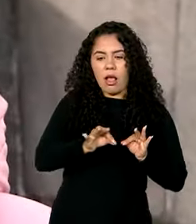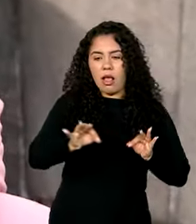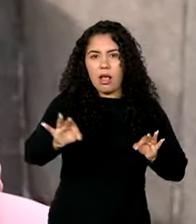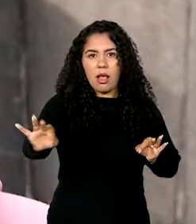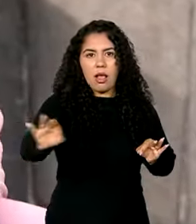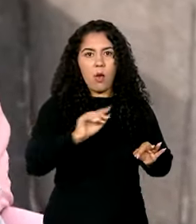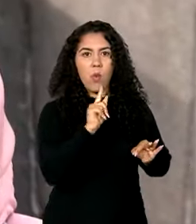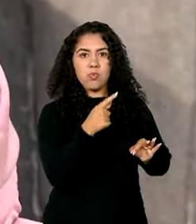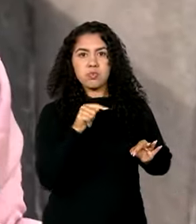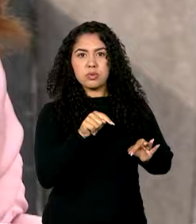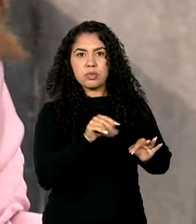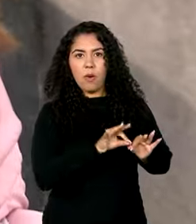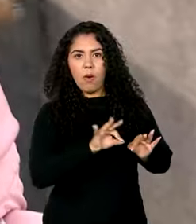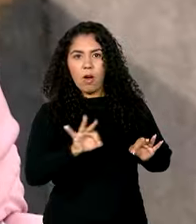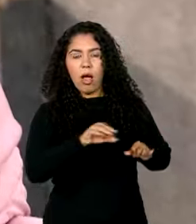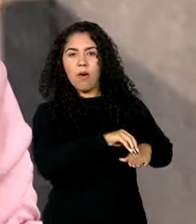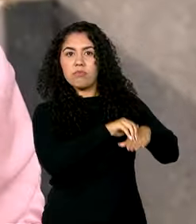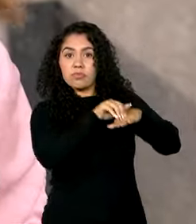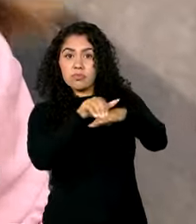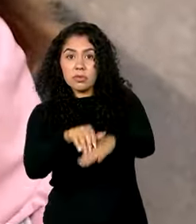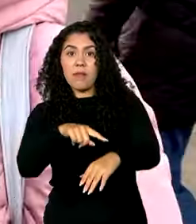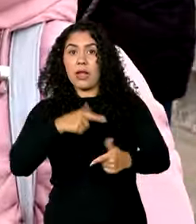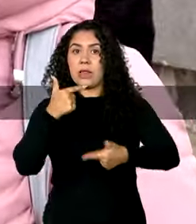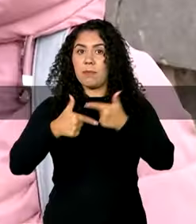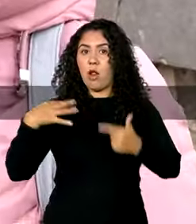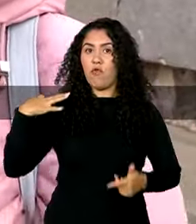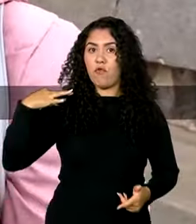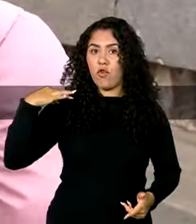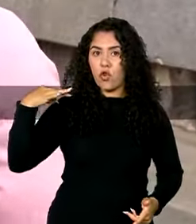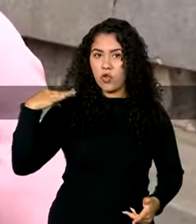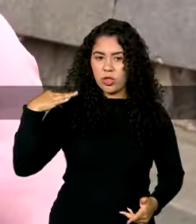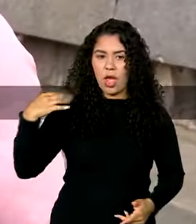Dean trabar como voluntária no